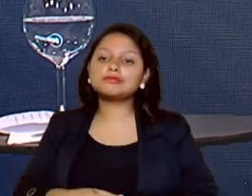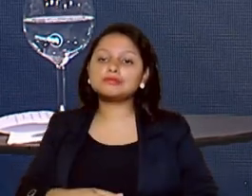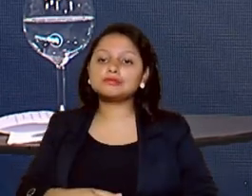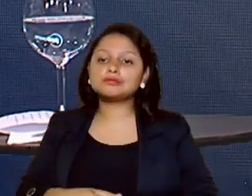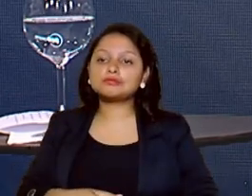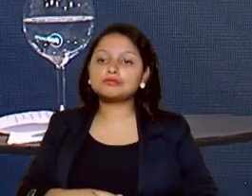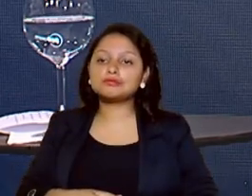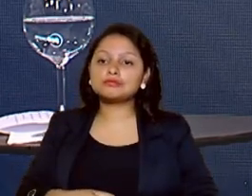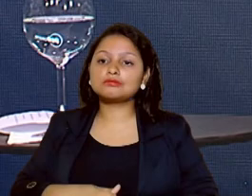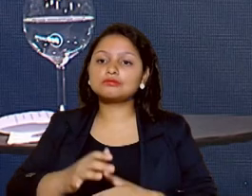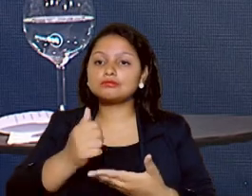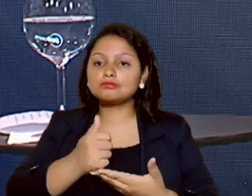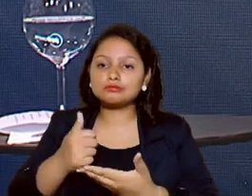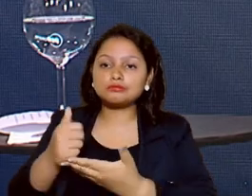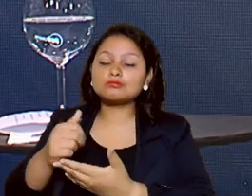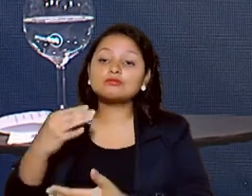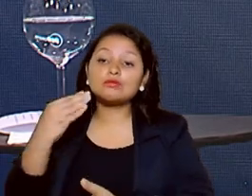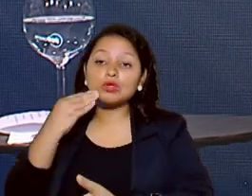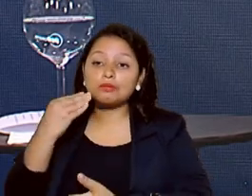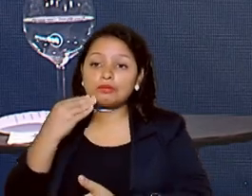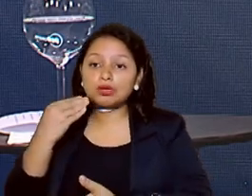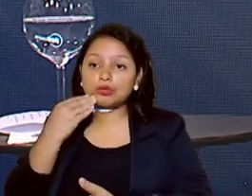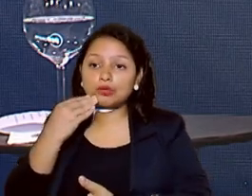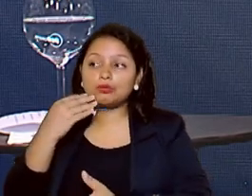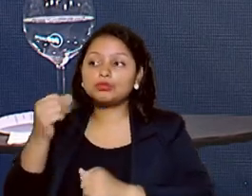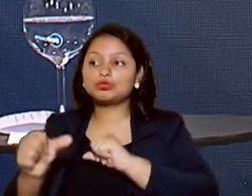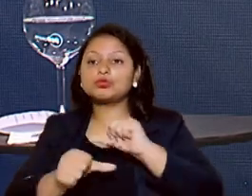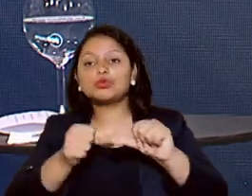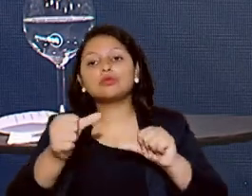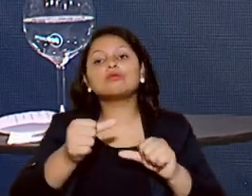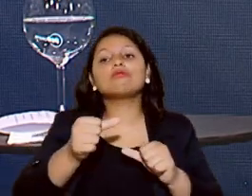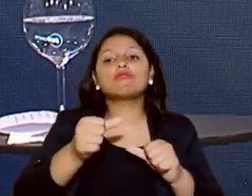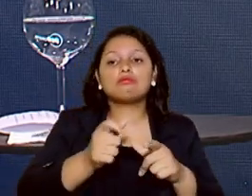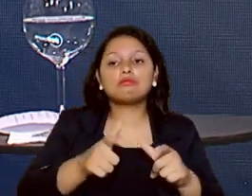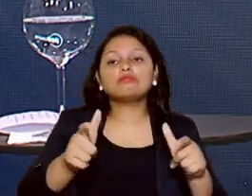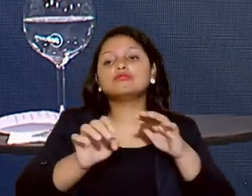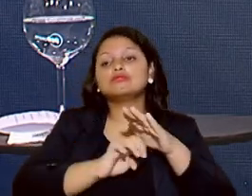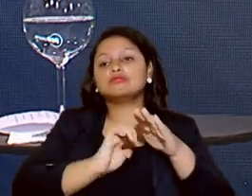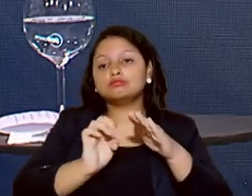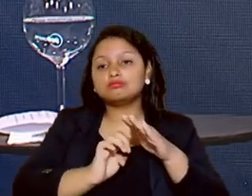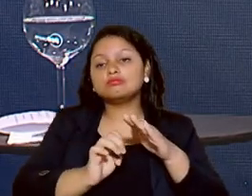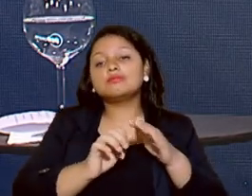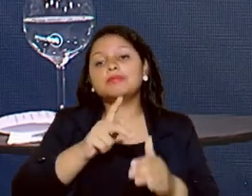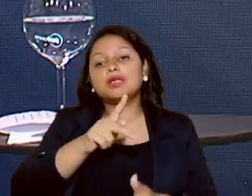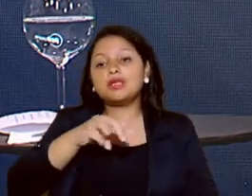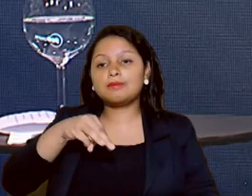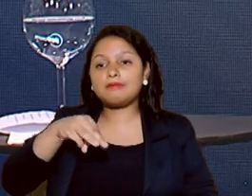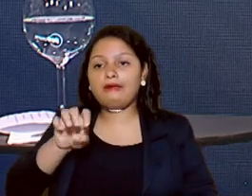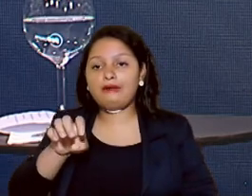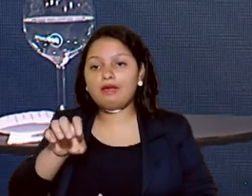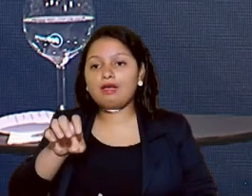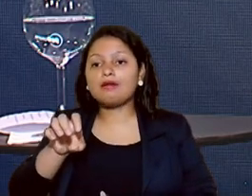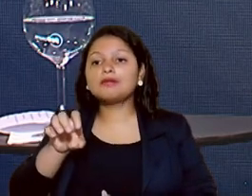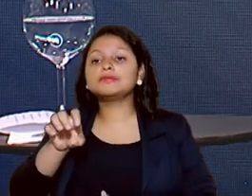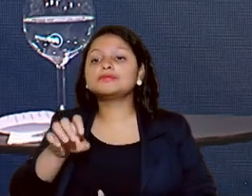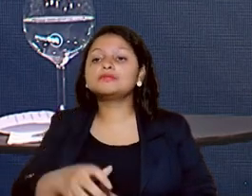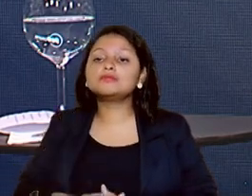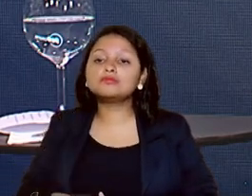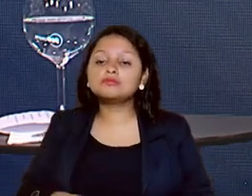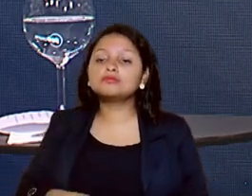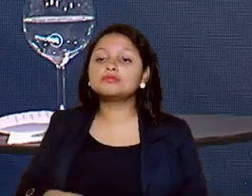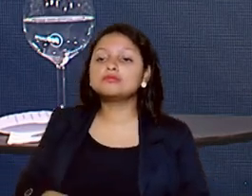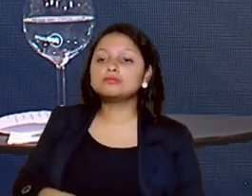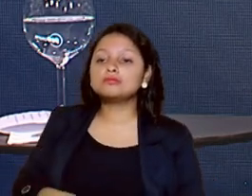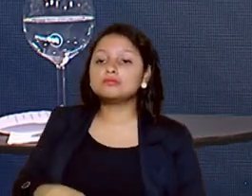bastão que veio desde o banco pra grande indústria e da grande indústria para o PME e a gente vira deita sempre e deita é